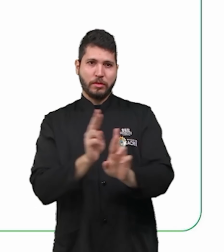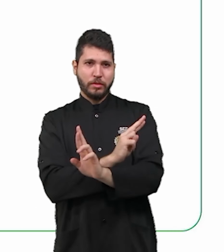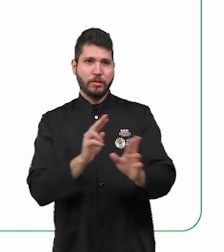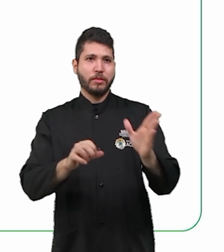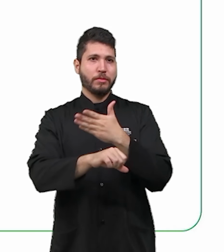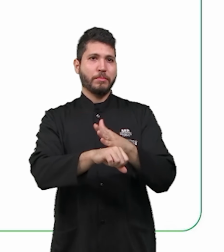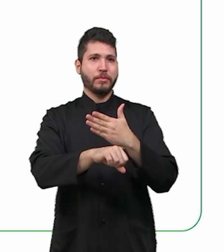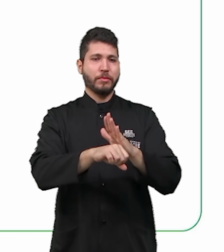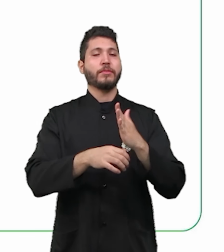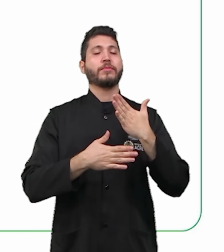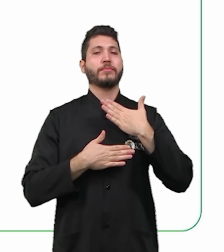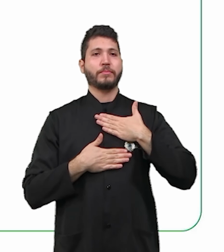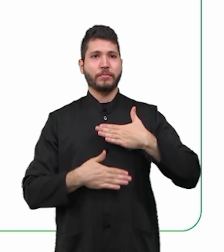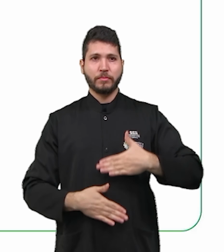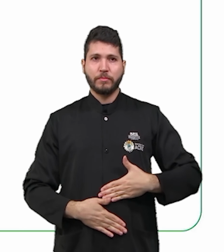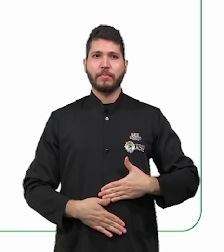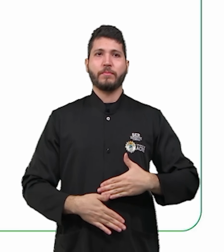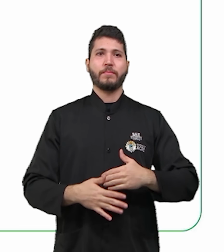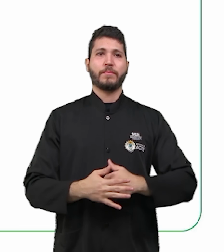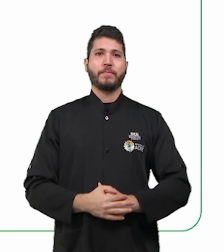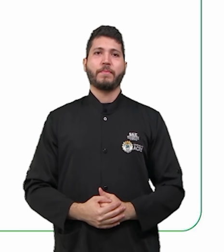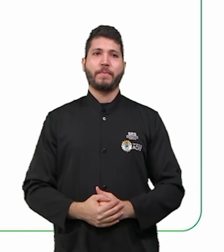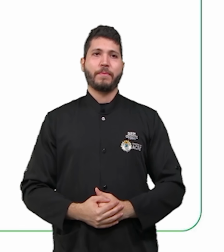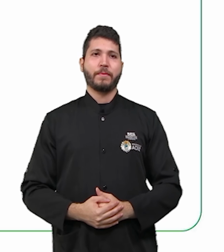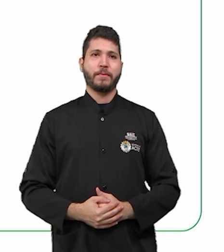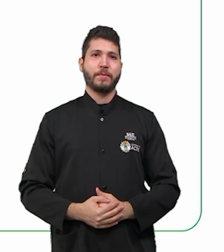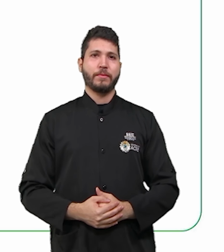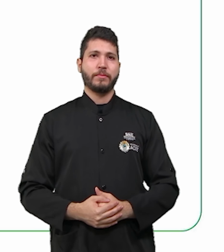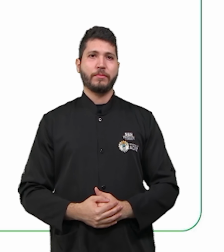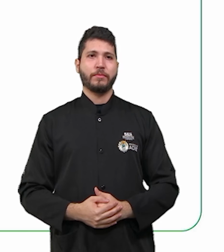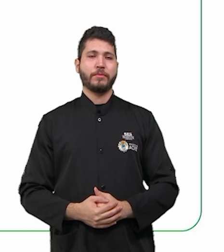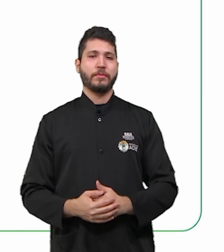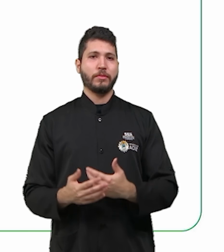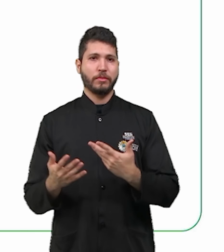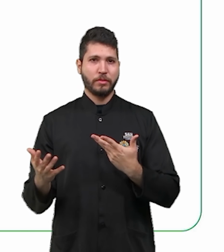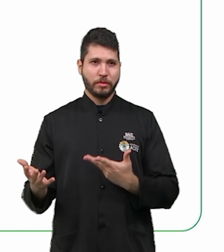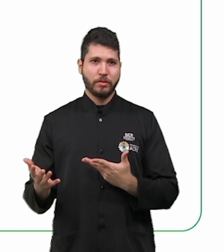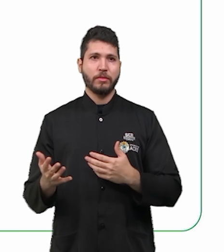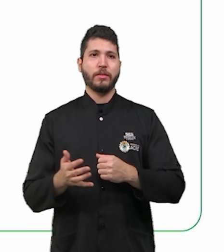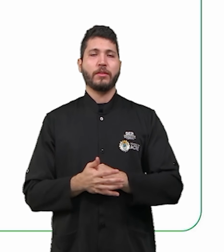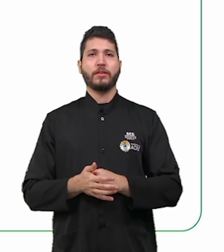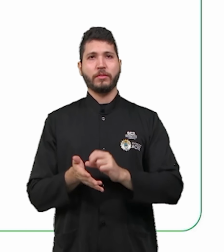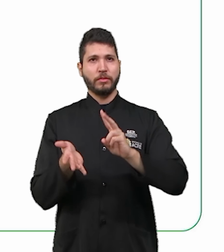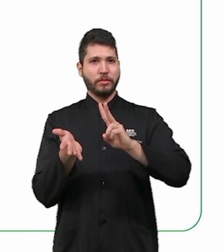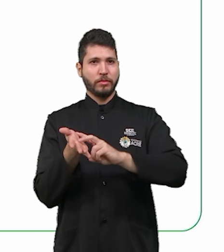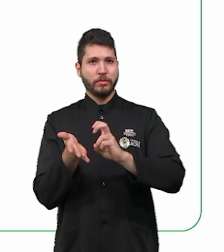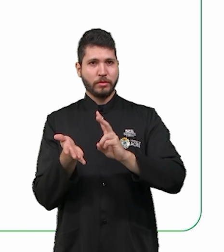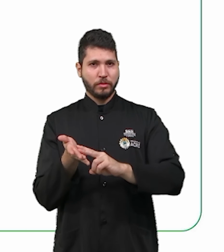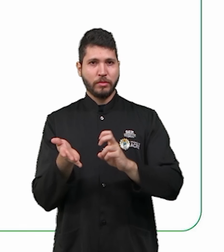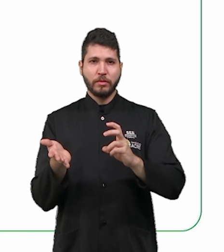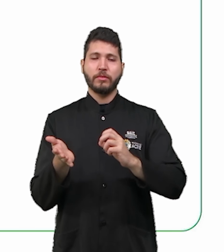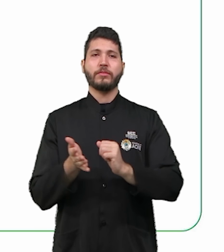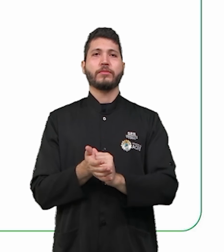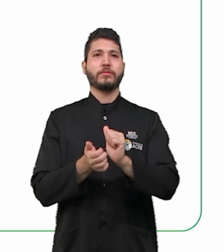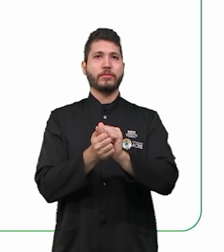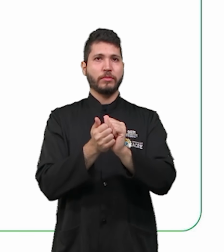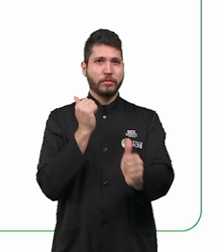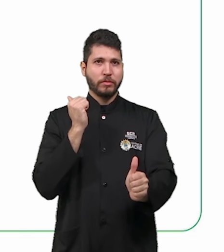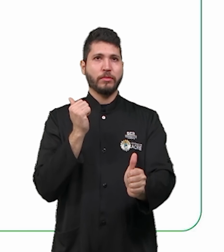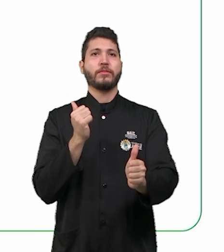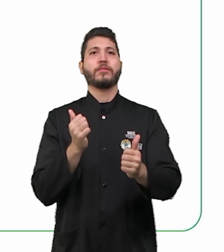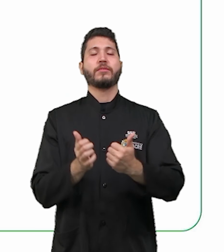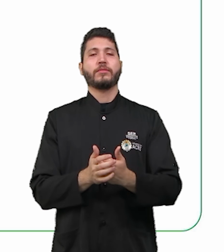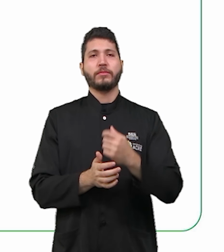isso que nós vamos repassar um pouquinho dos vocabulários dos esportes em espanhol.